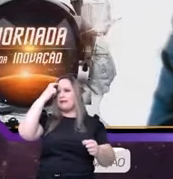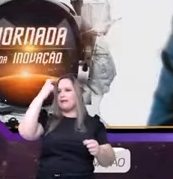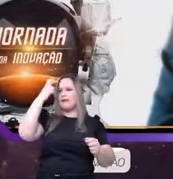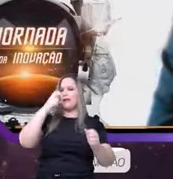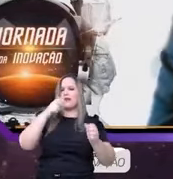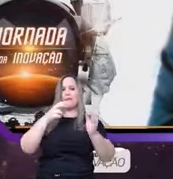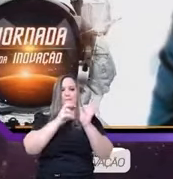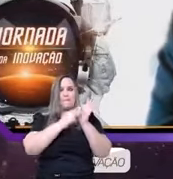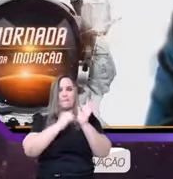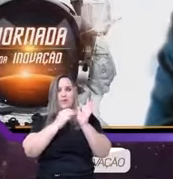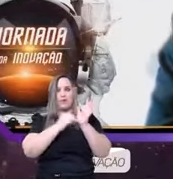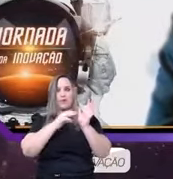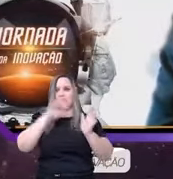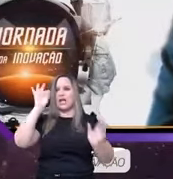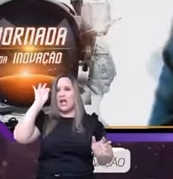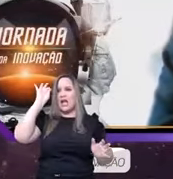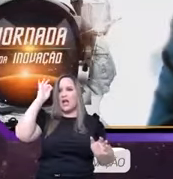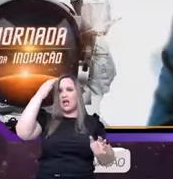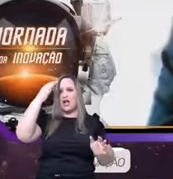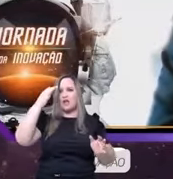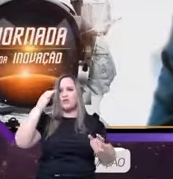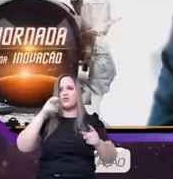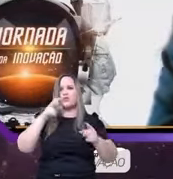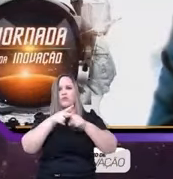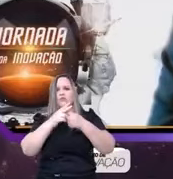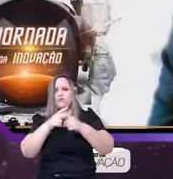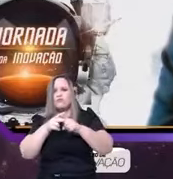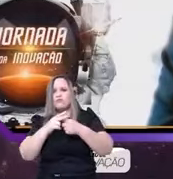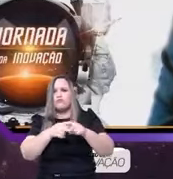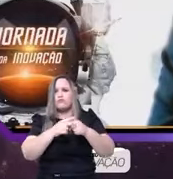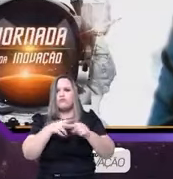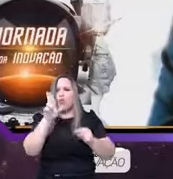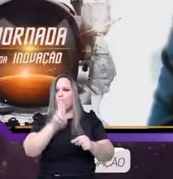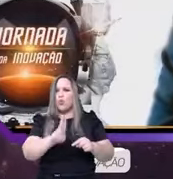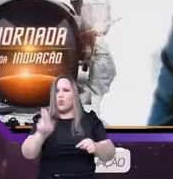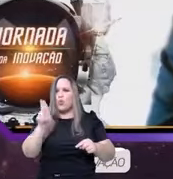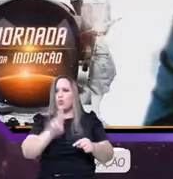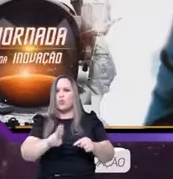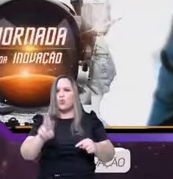né? Como uma ferramenta de